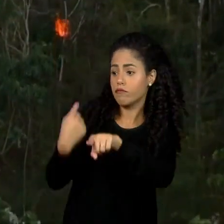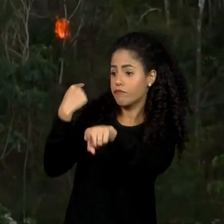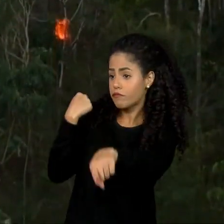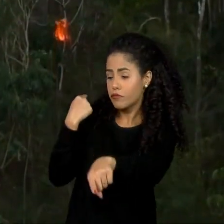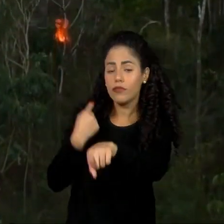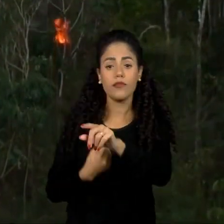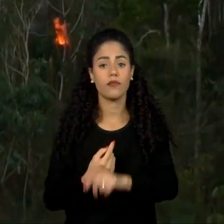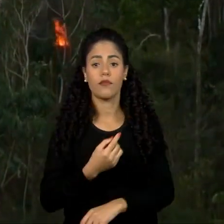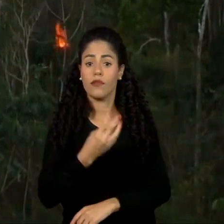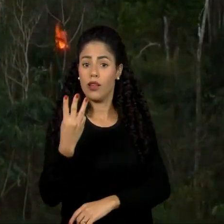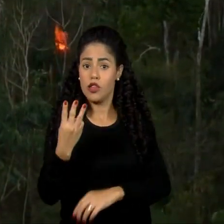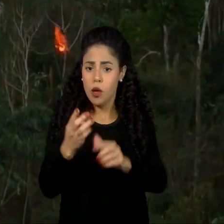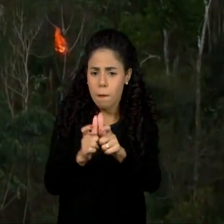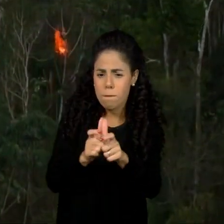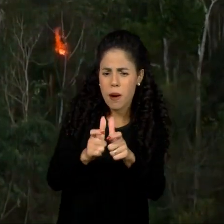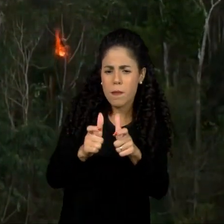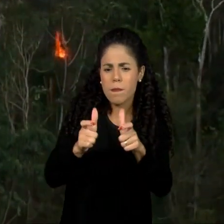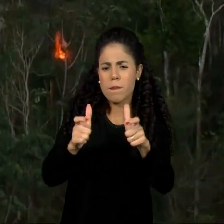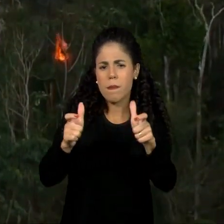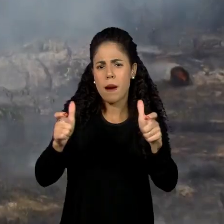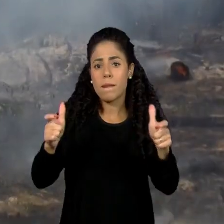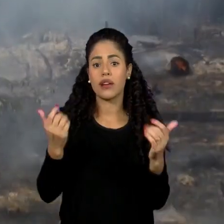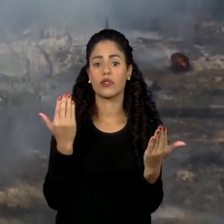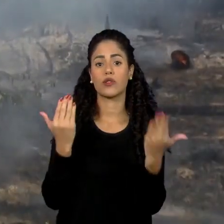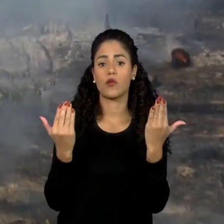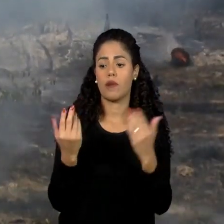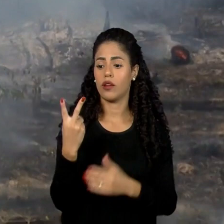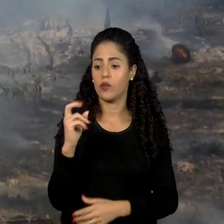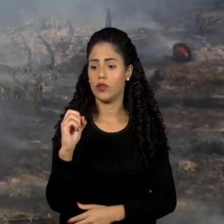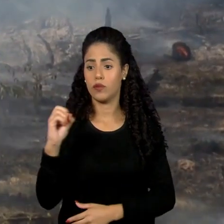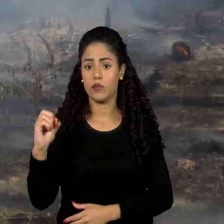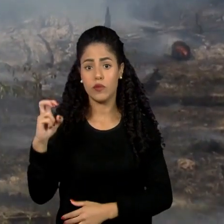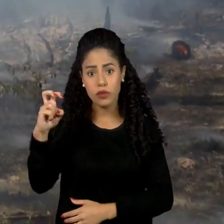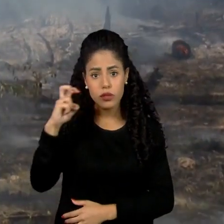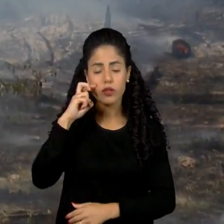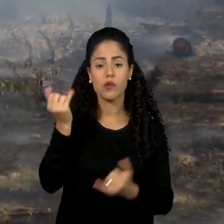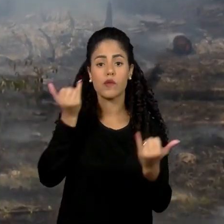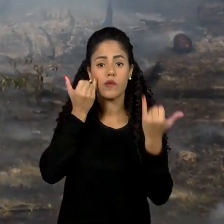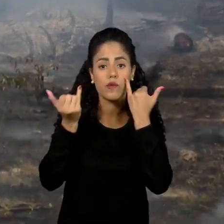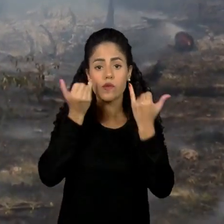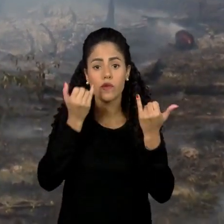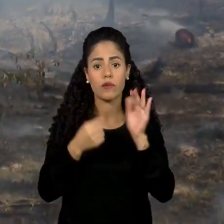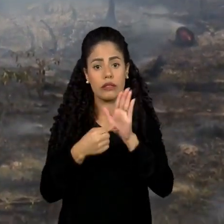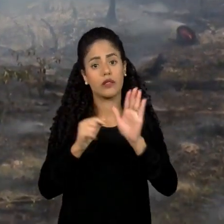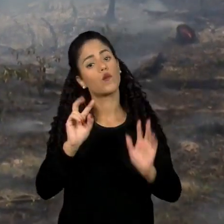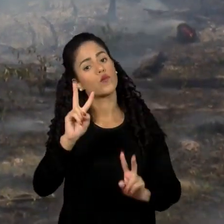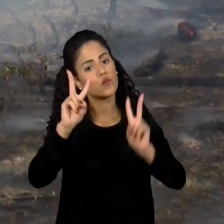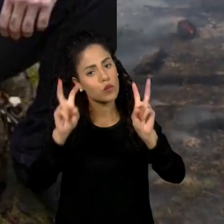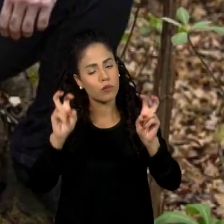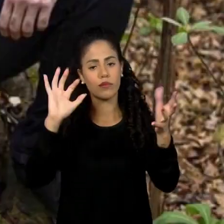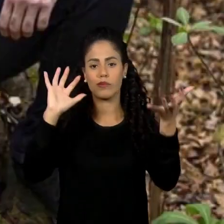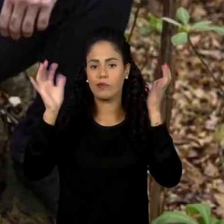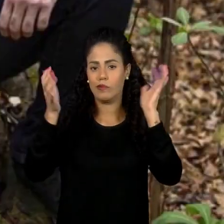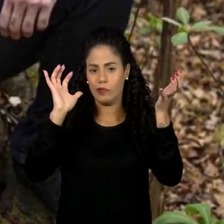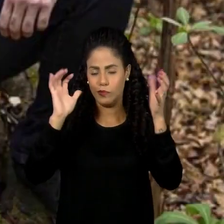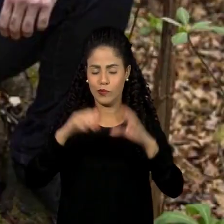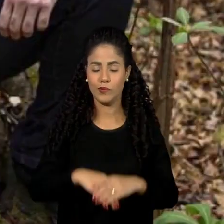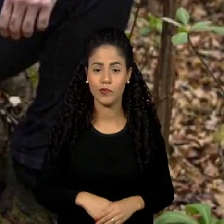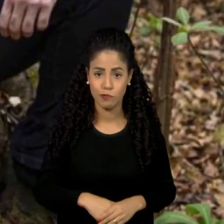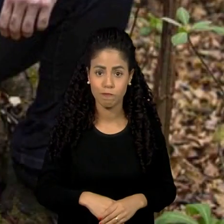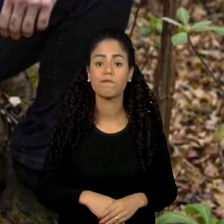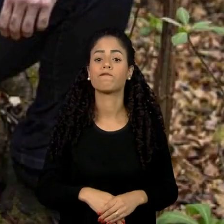é a terceira maior desde 2005. Os dados são da Rede Observatório do Clima.